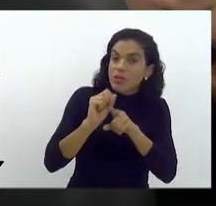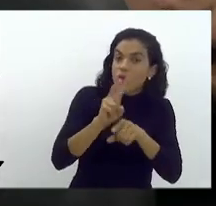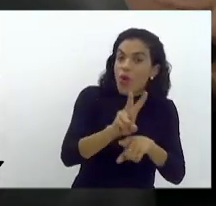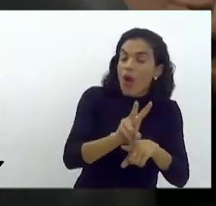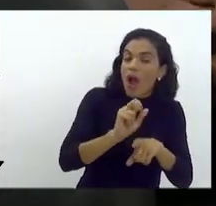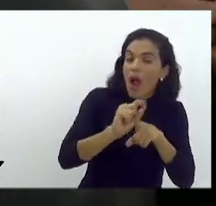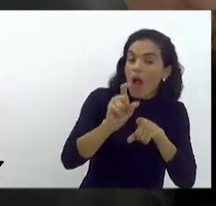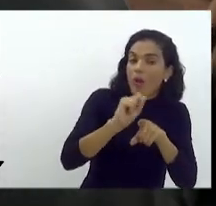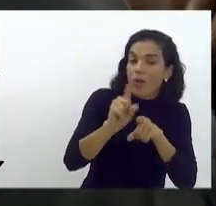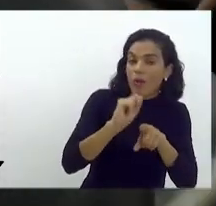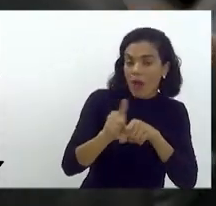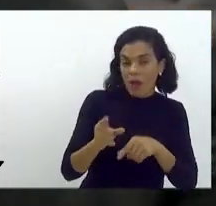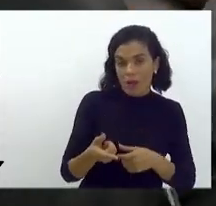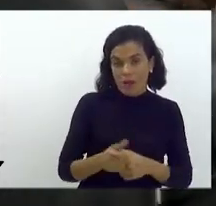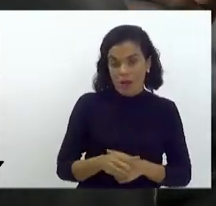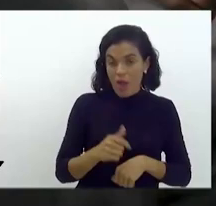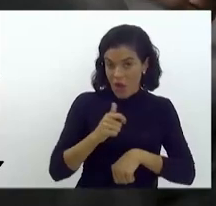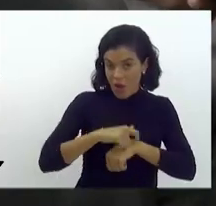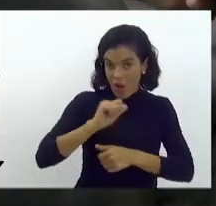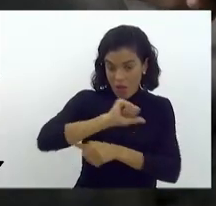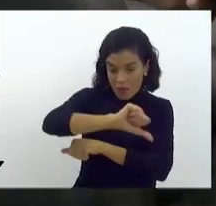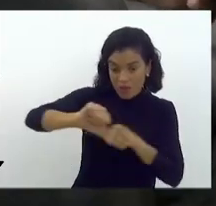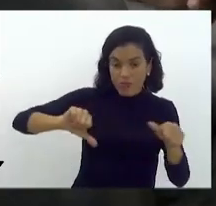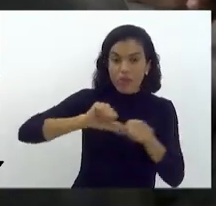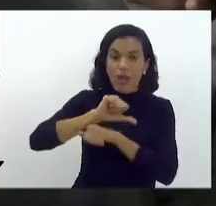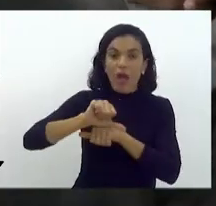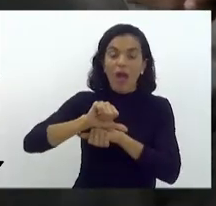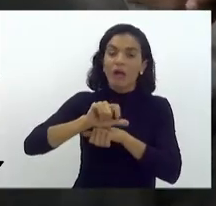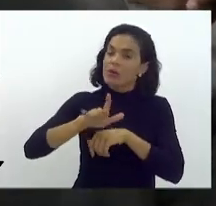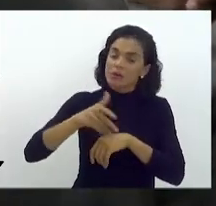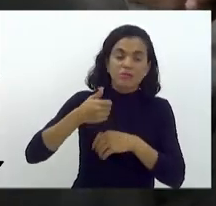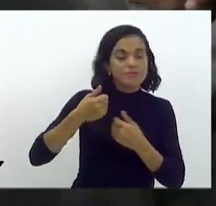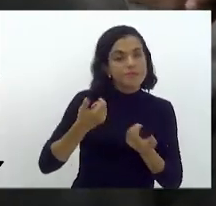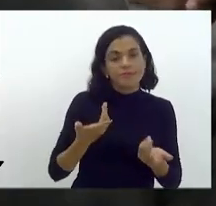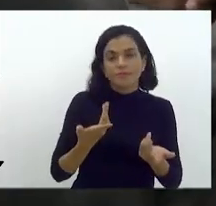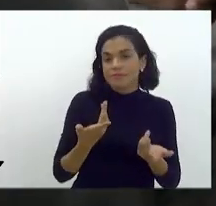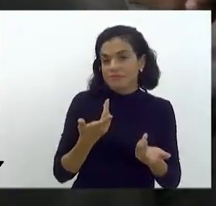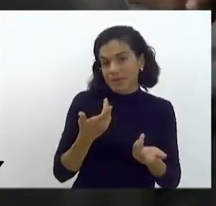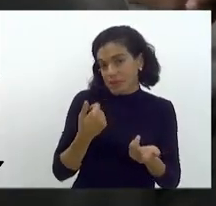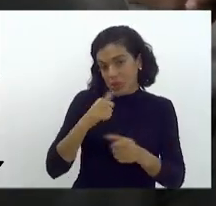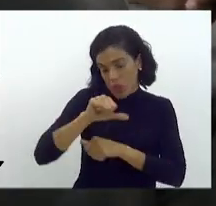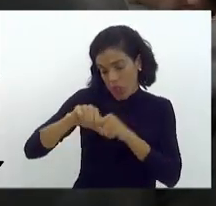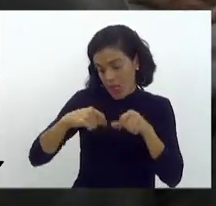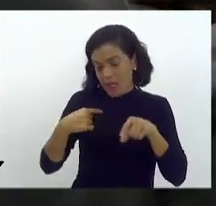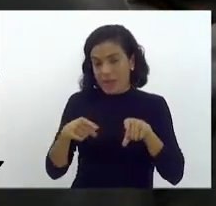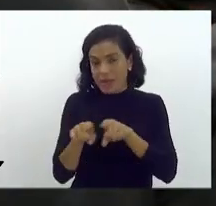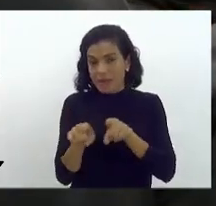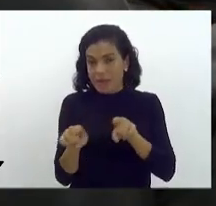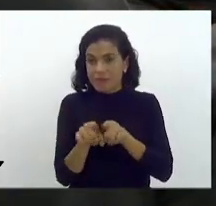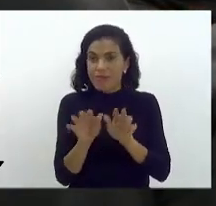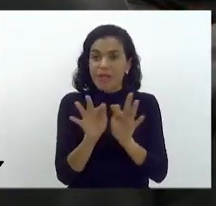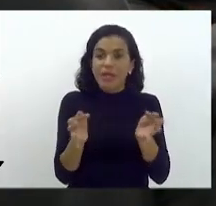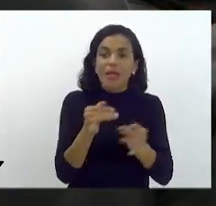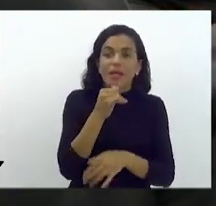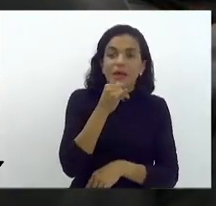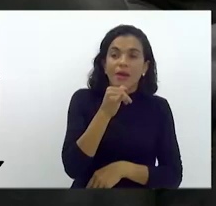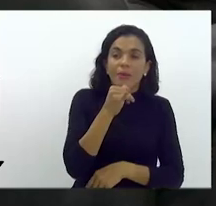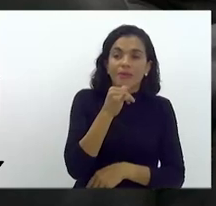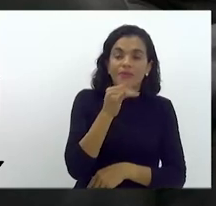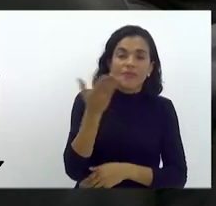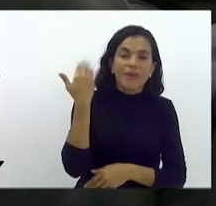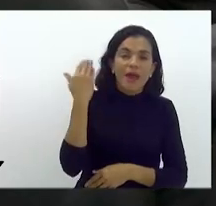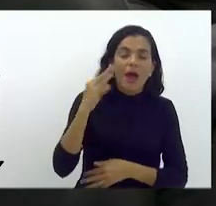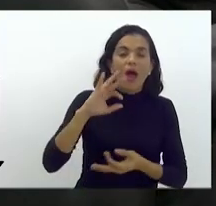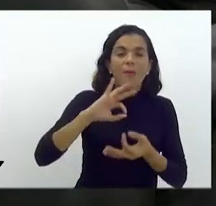porque na hora que o a coisa mudar essa empresa já vai ter que me trocar vou dar um simples exemplo na época do